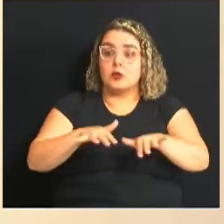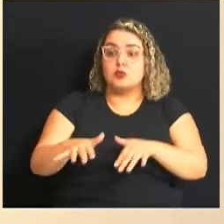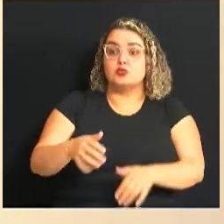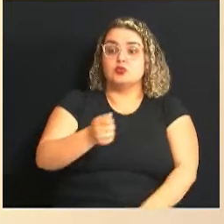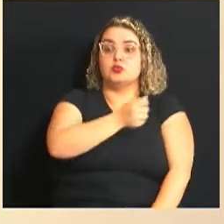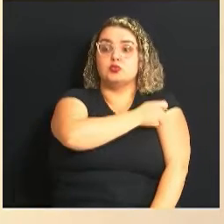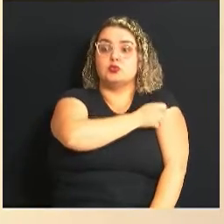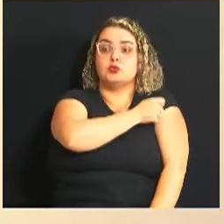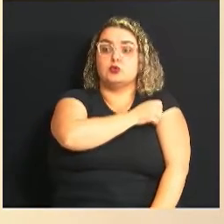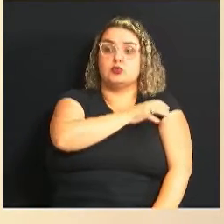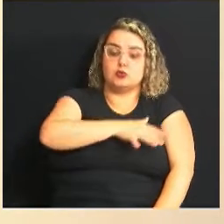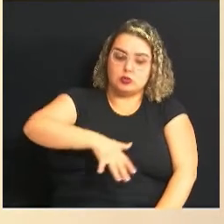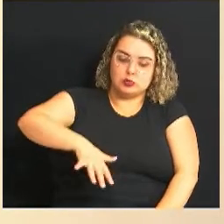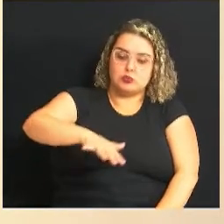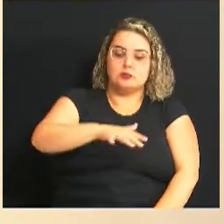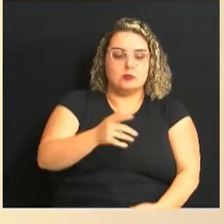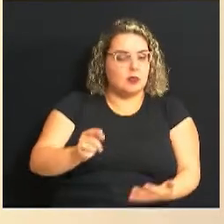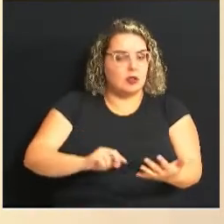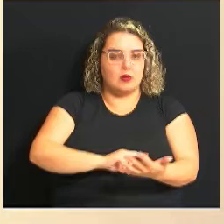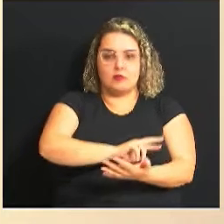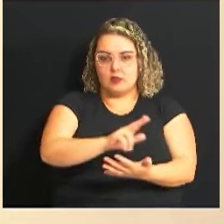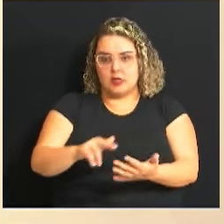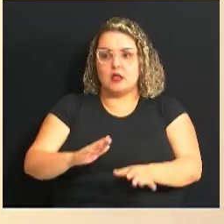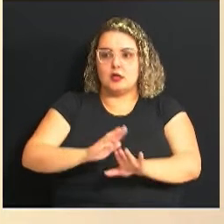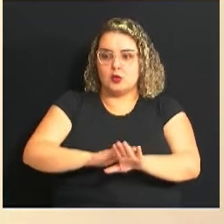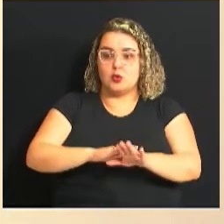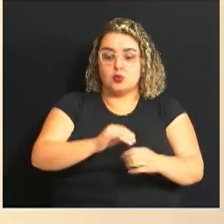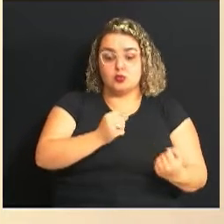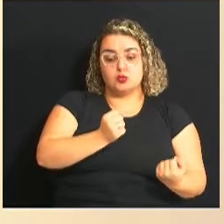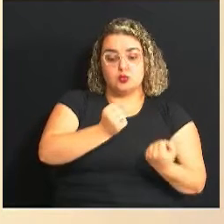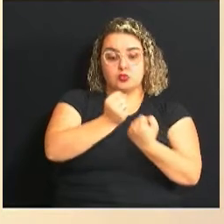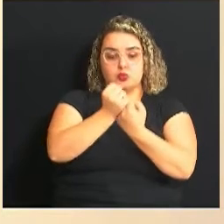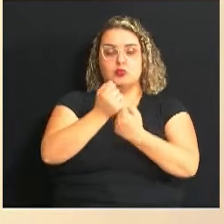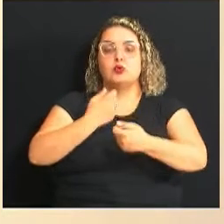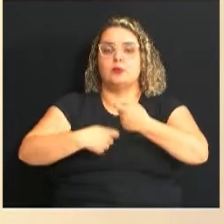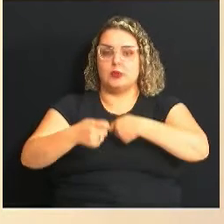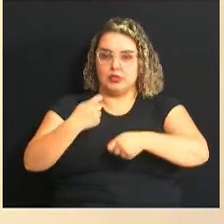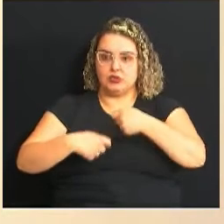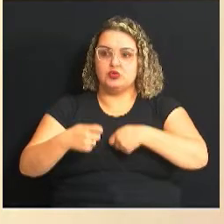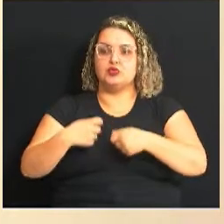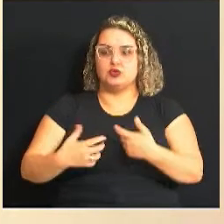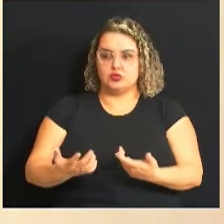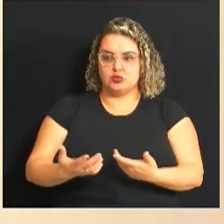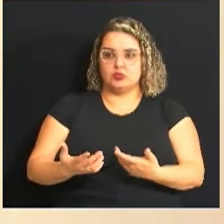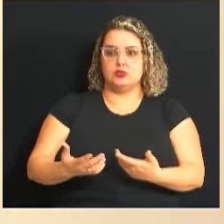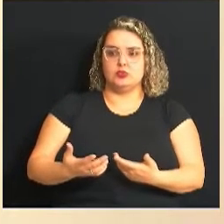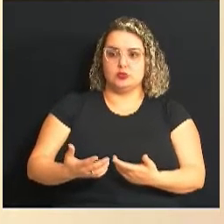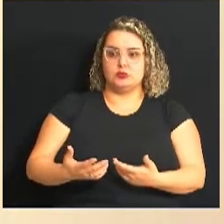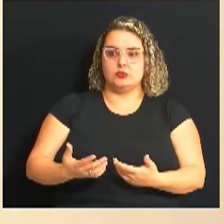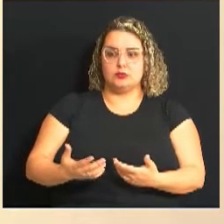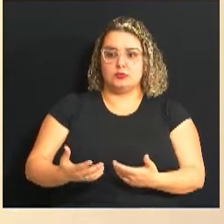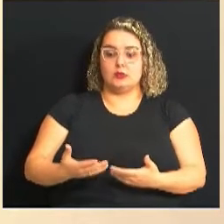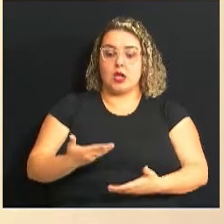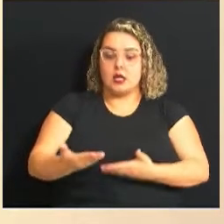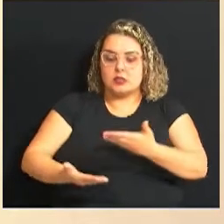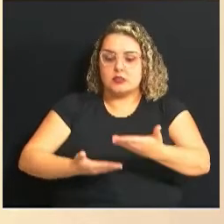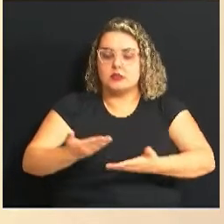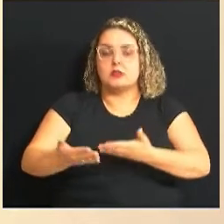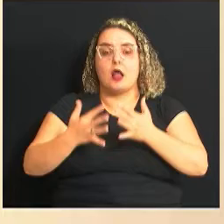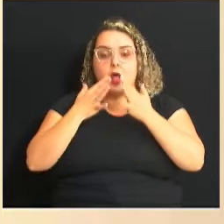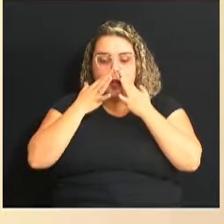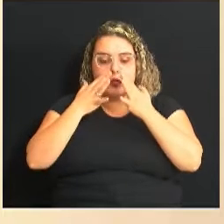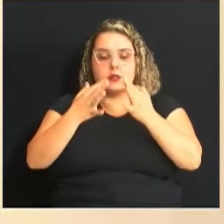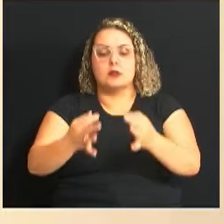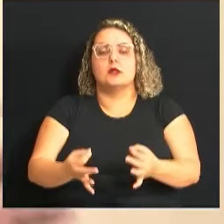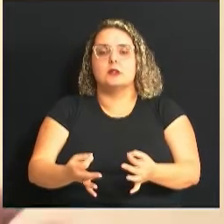no pátio, enfim, acaba dando um suporte à administração nessa atenção e cuidado